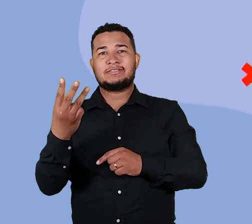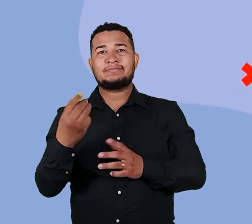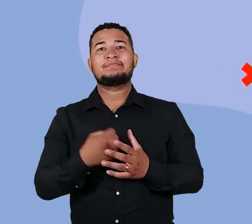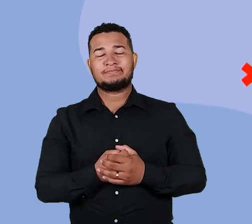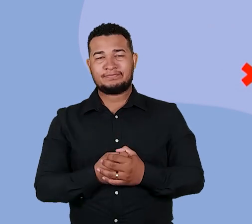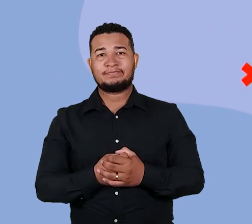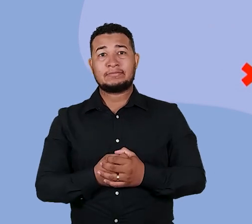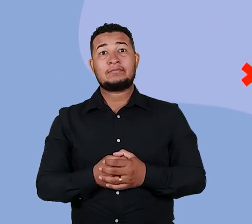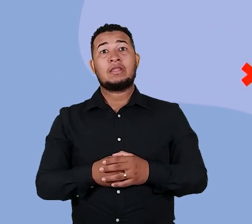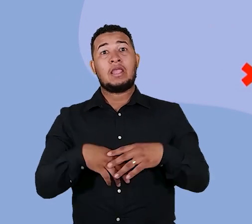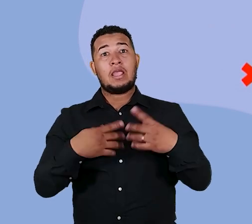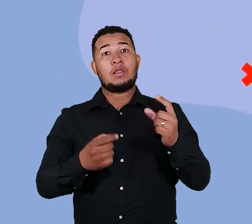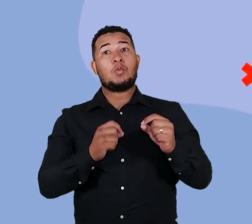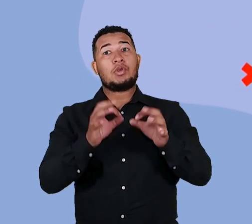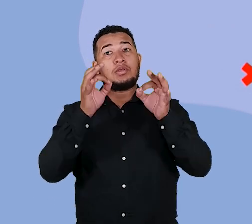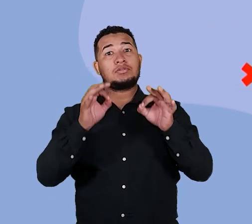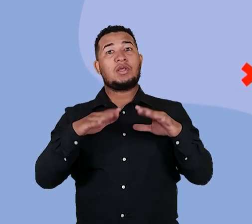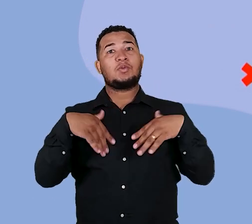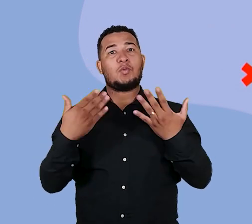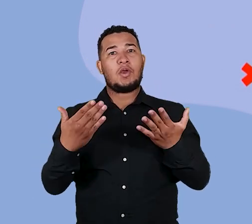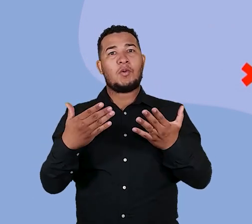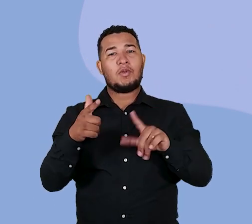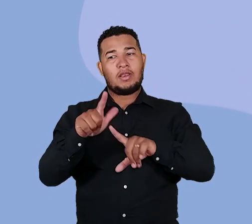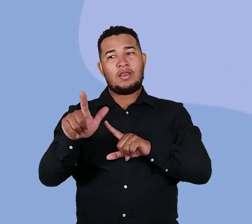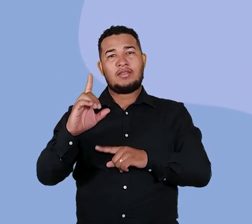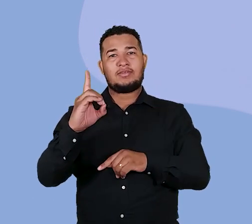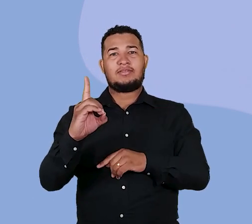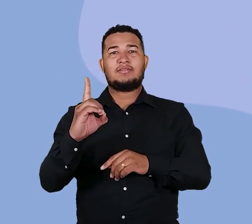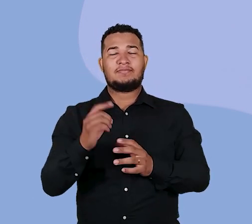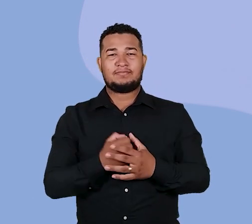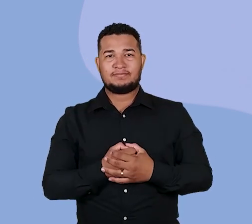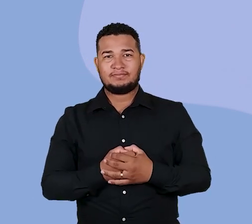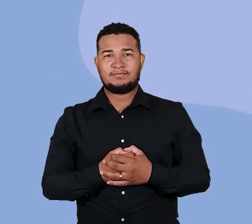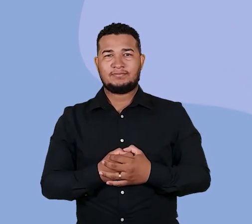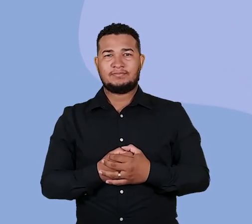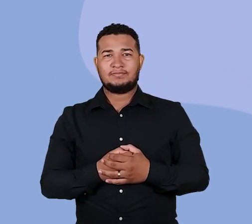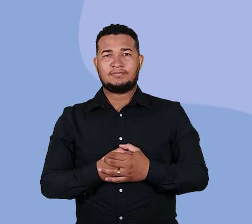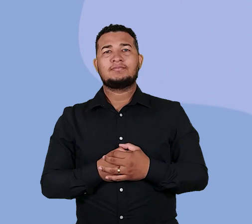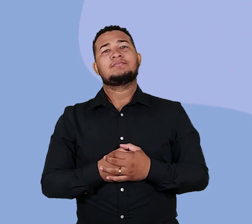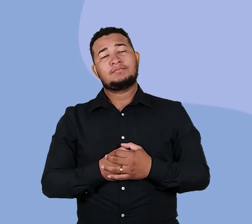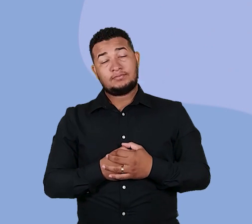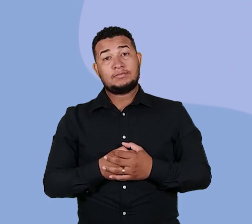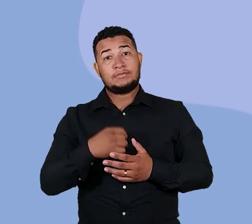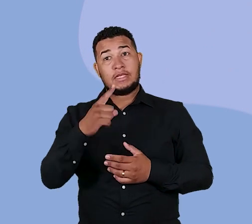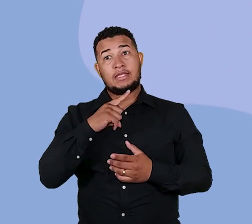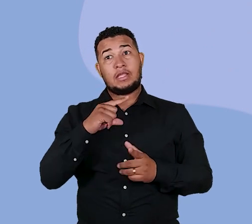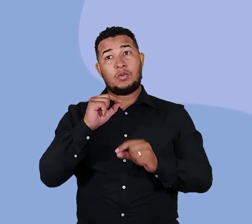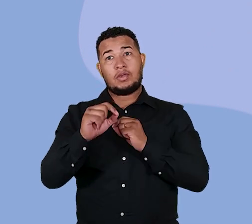vírgula. Então a opção correta seria a letra D. Temos agora